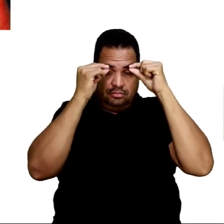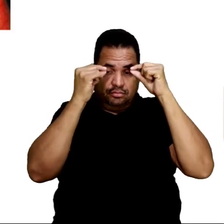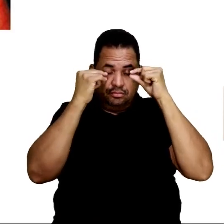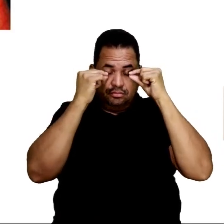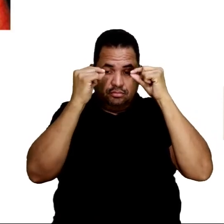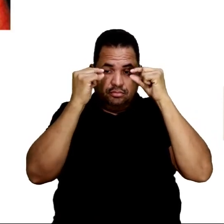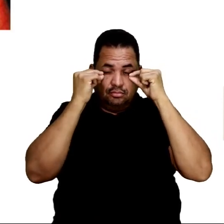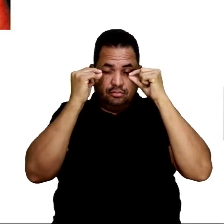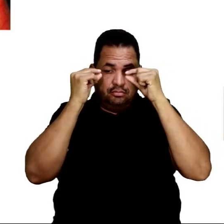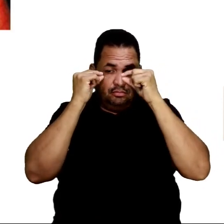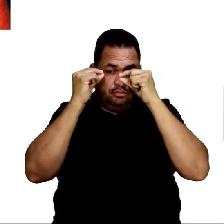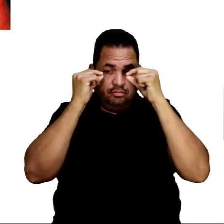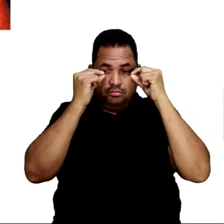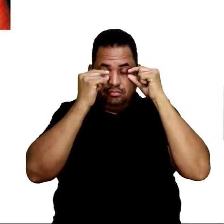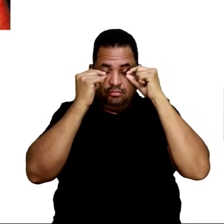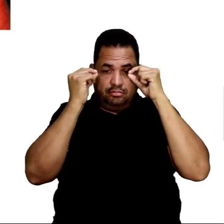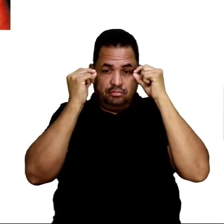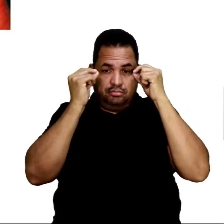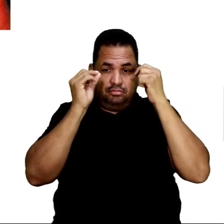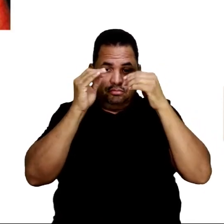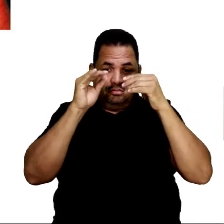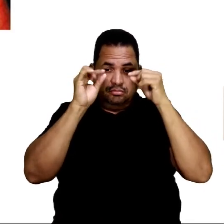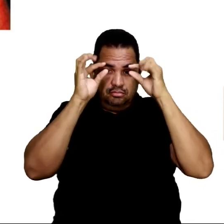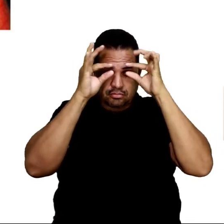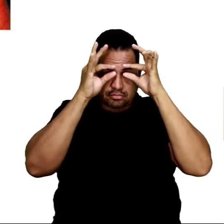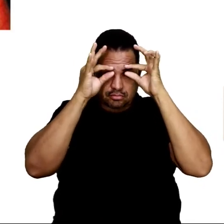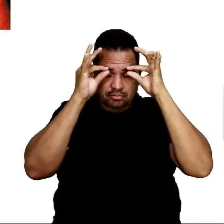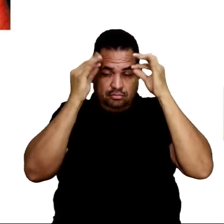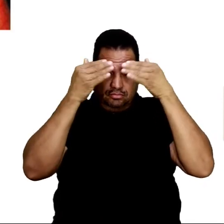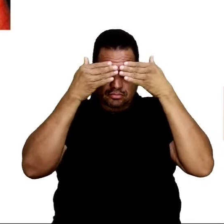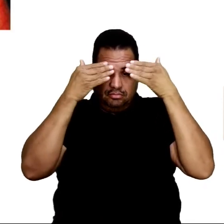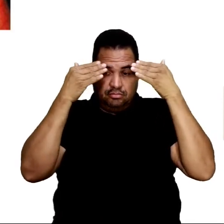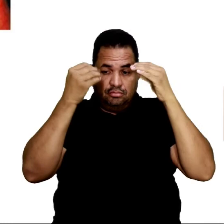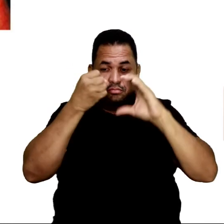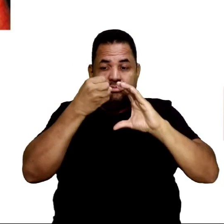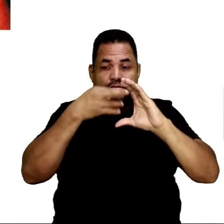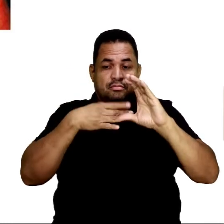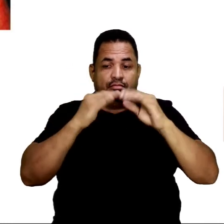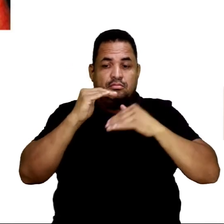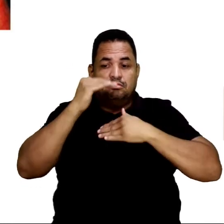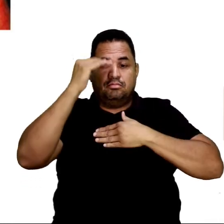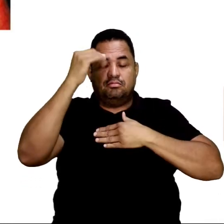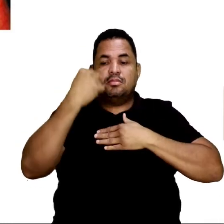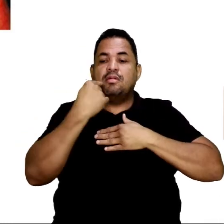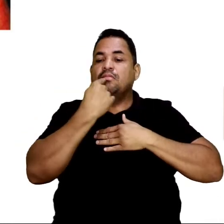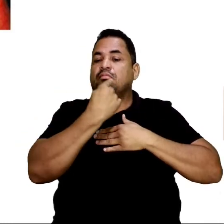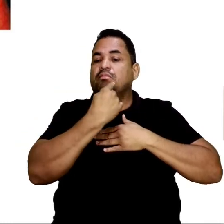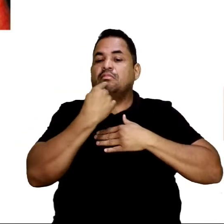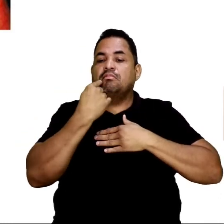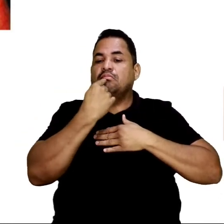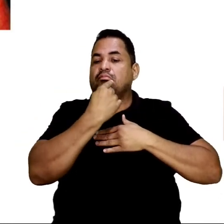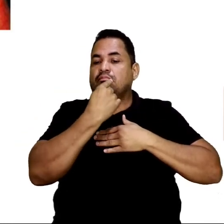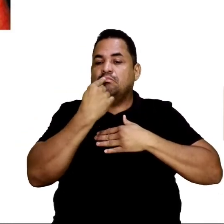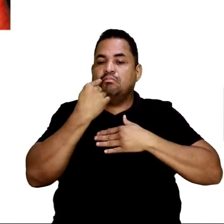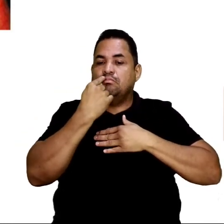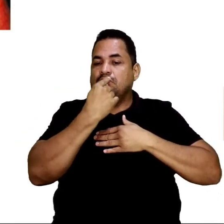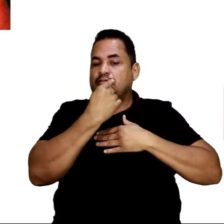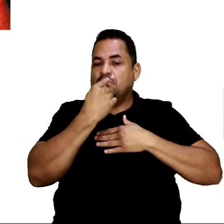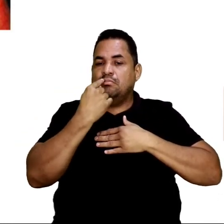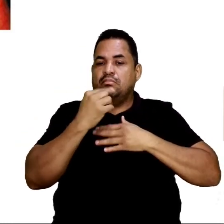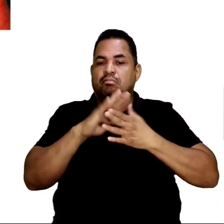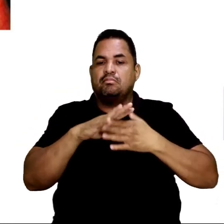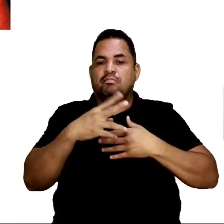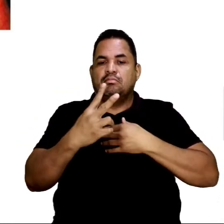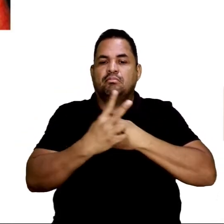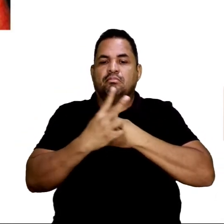estão vendo? Aí uma penugem, às vezes característica na parte do superior do lábio, tá? Também protegendo